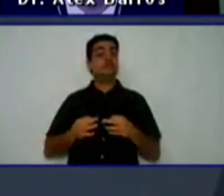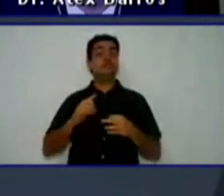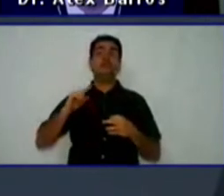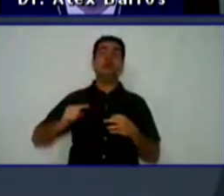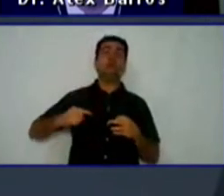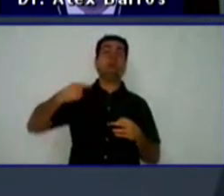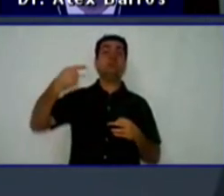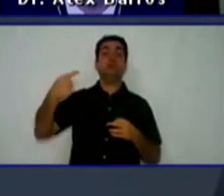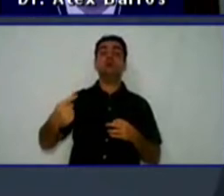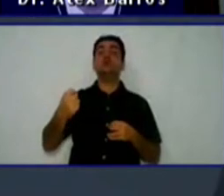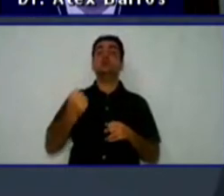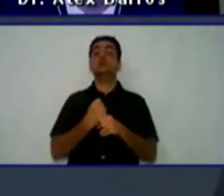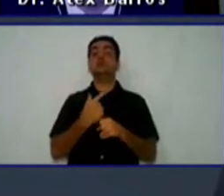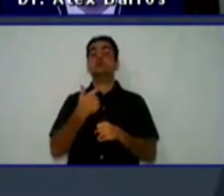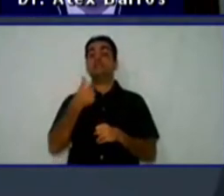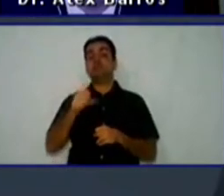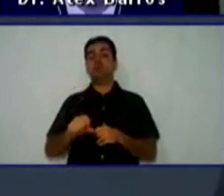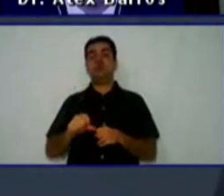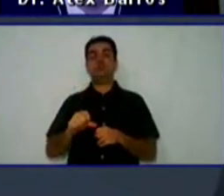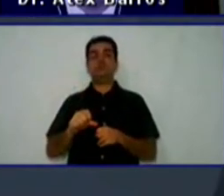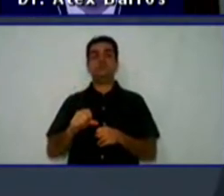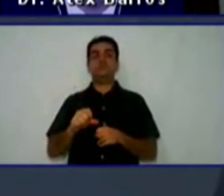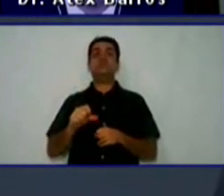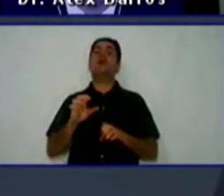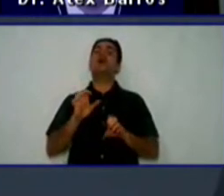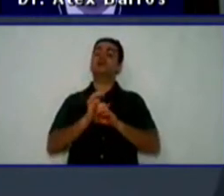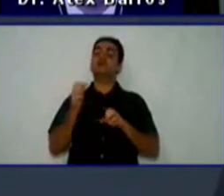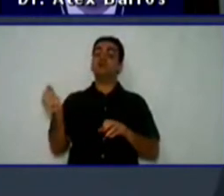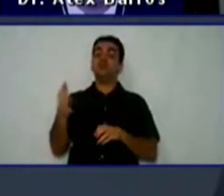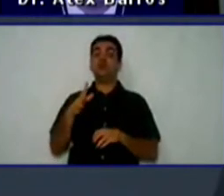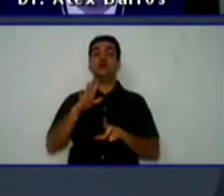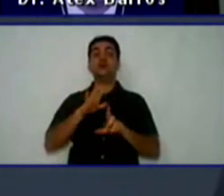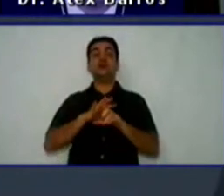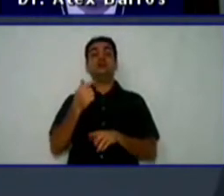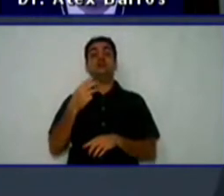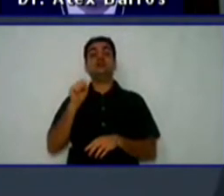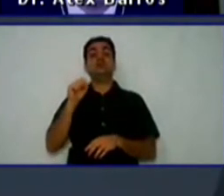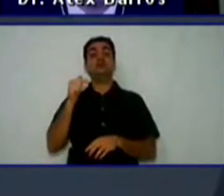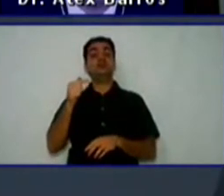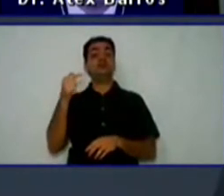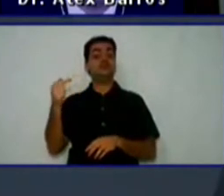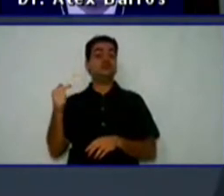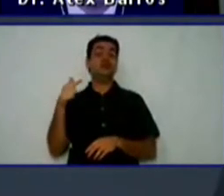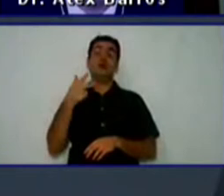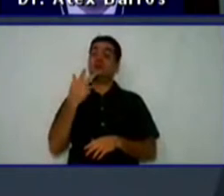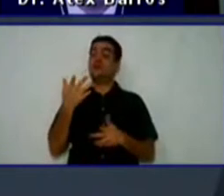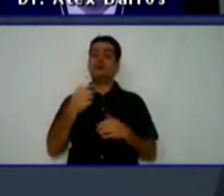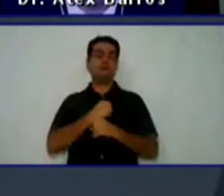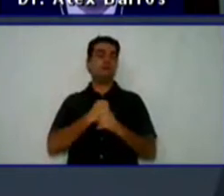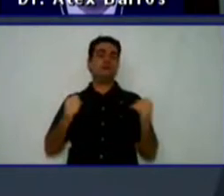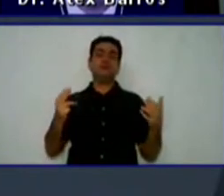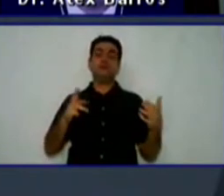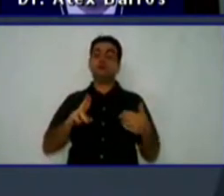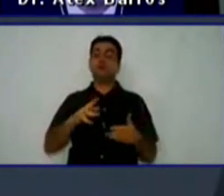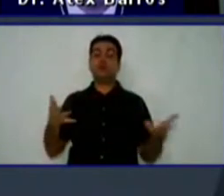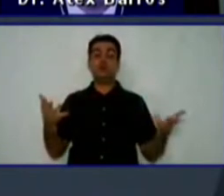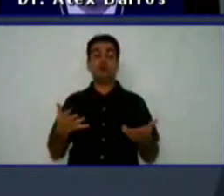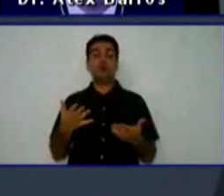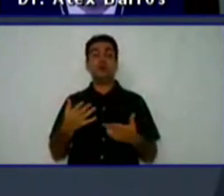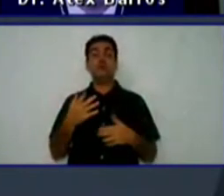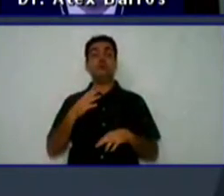ser sanada em 2019, com a edição da Lei 13.877, não sendo possível invocá-la para a